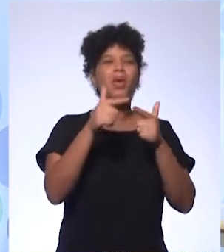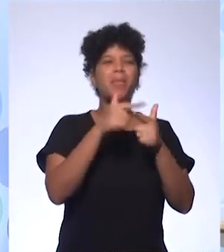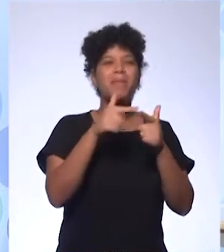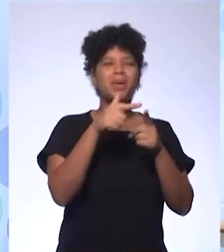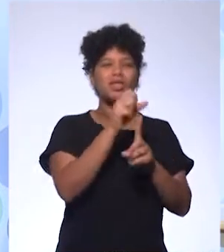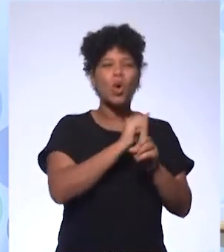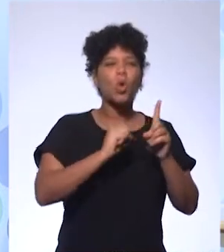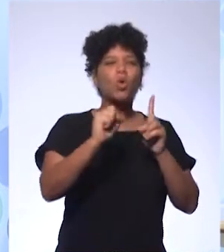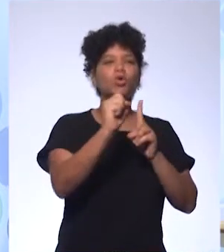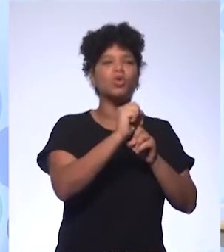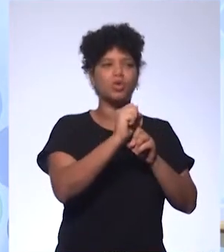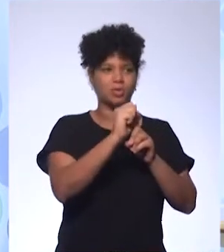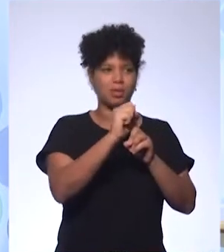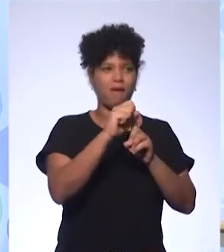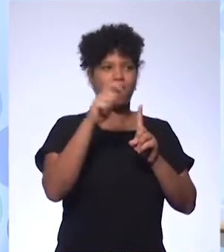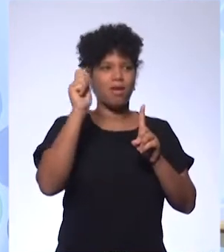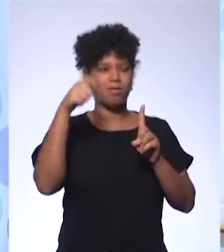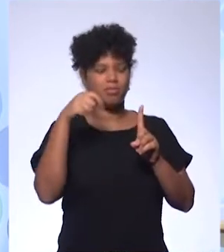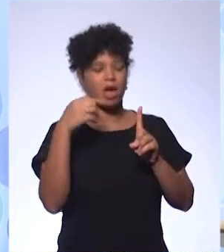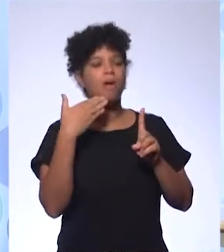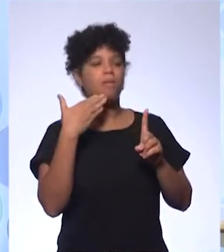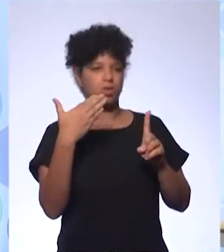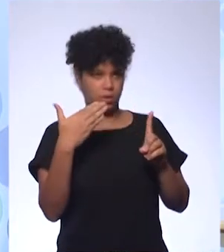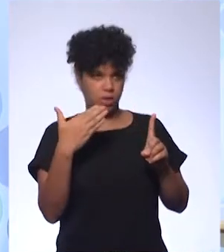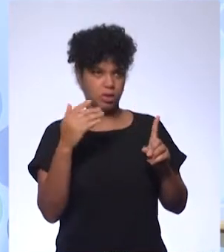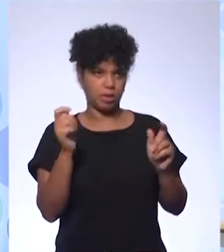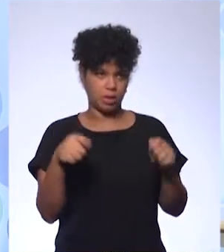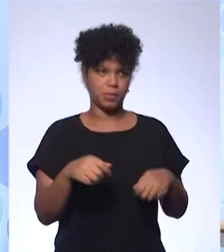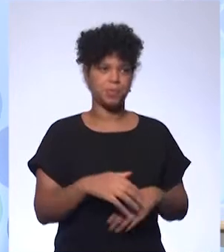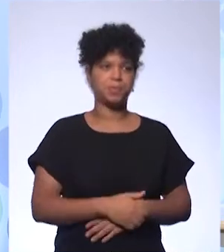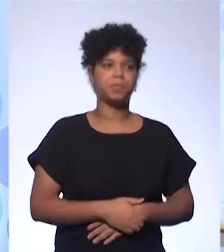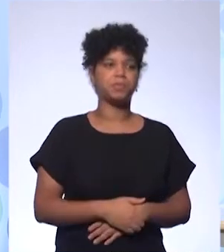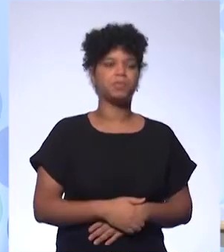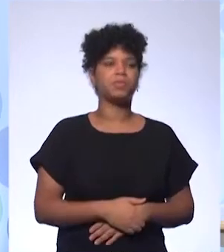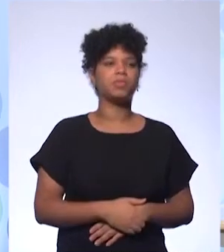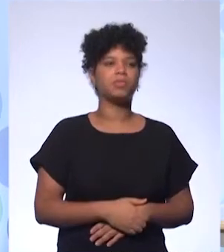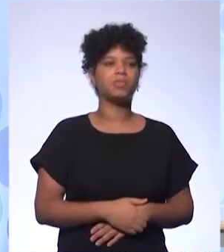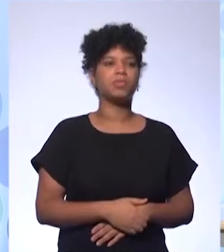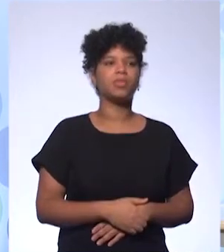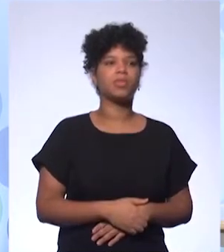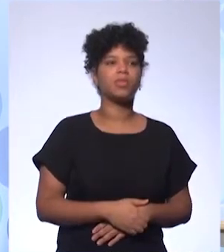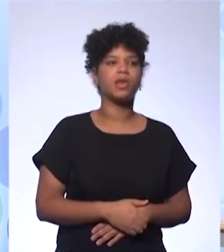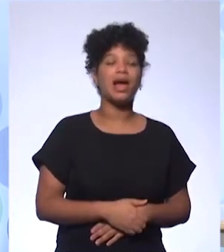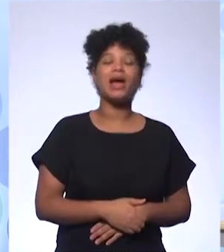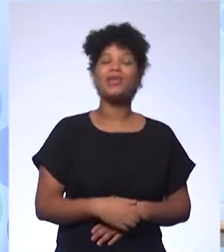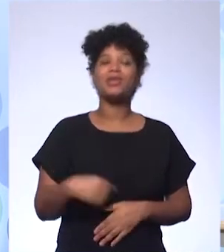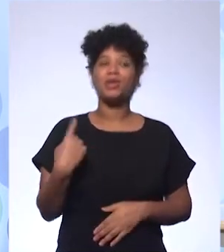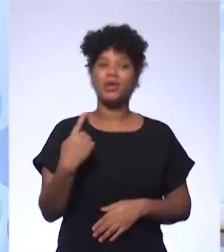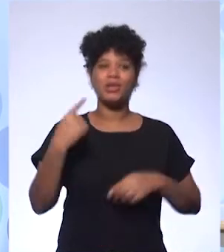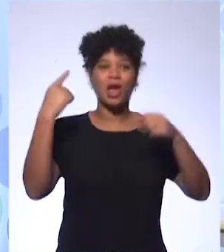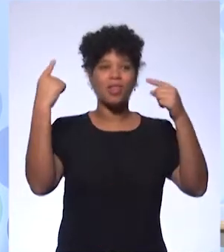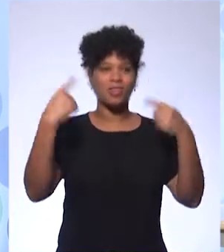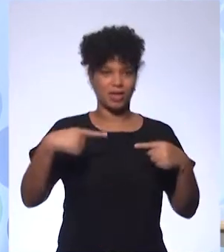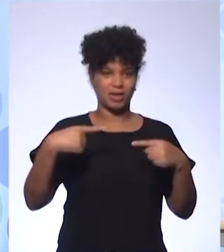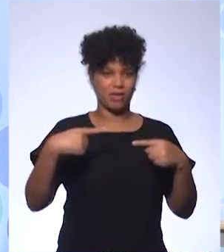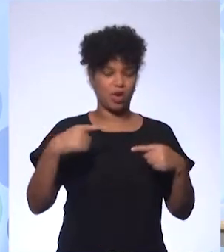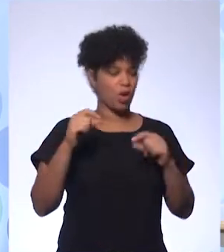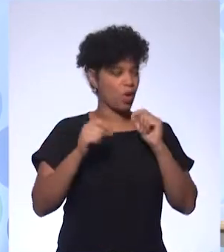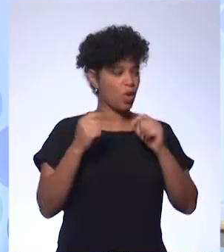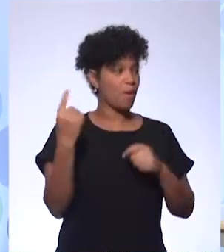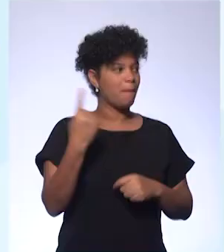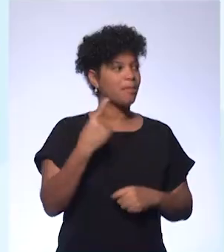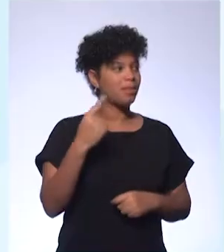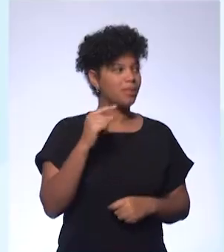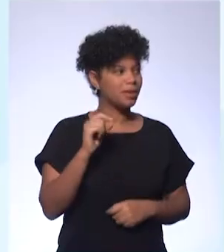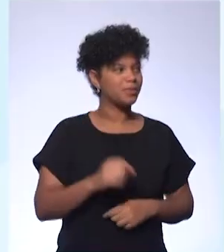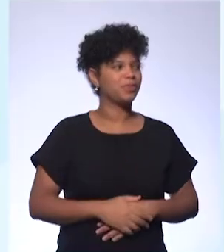dos símbolos e das formas geometrizadas, como expliquei anteriormente. Tá? Então, o nosso desafio, primeiro desafio da aula de hoje